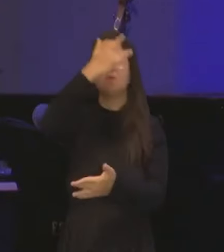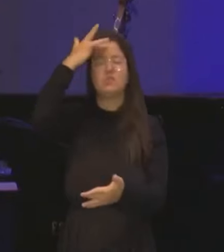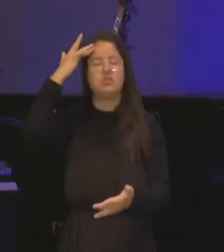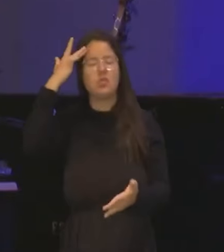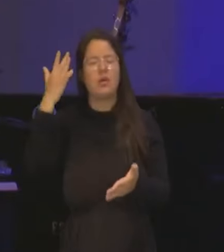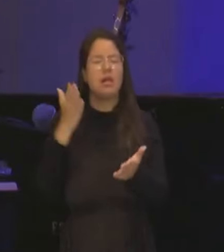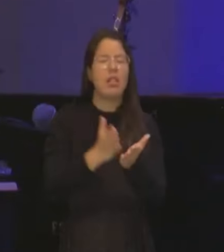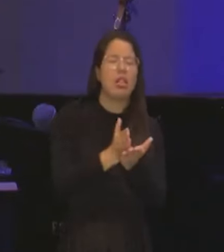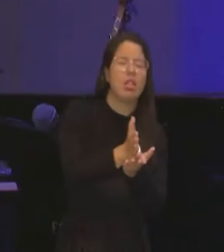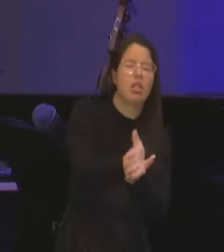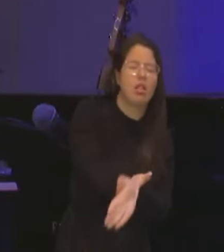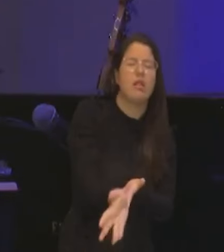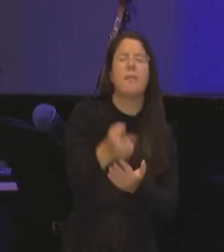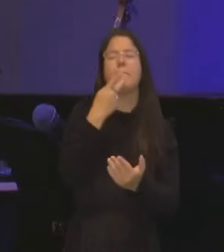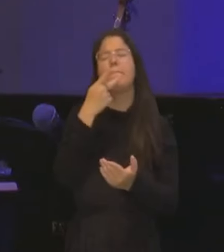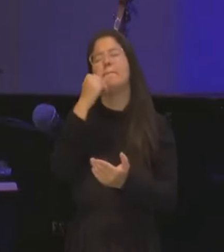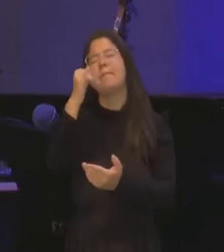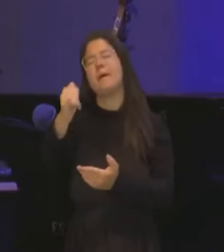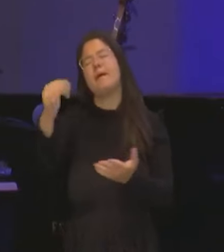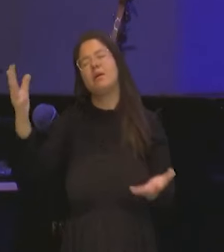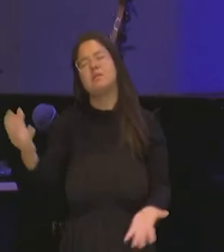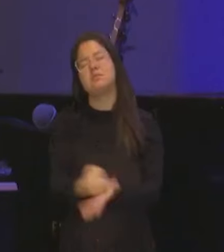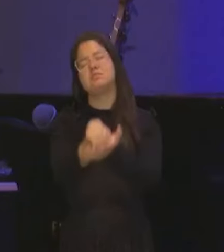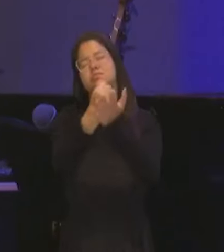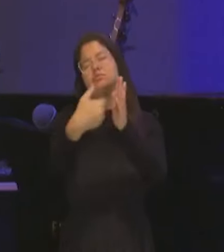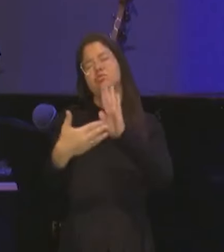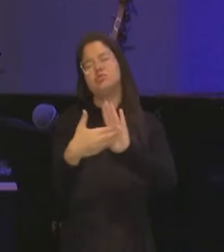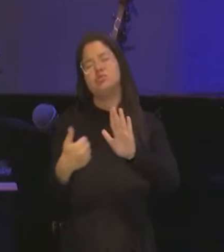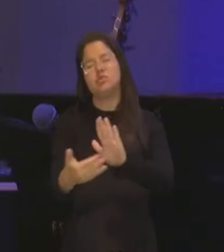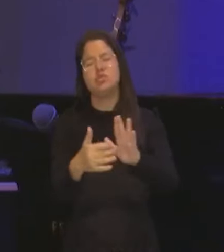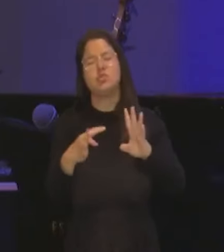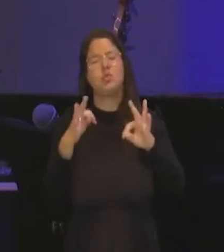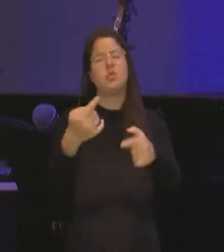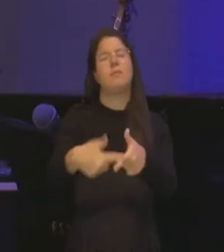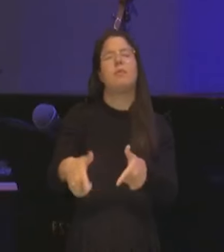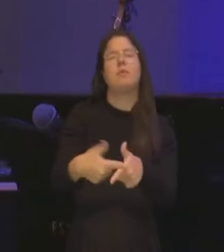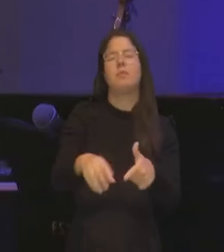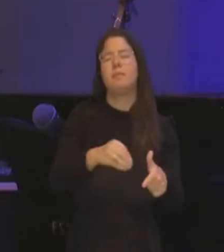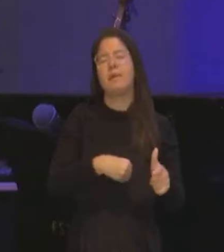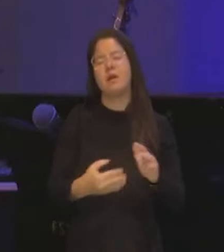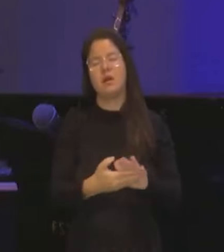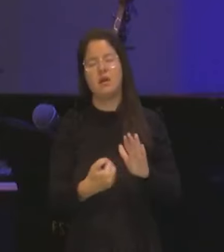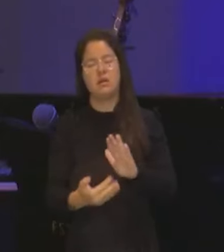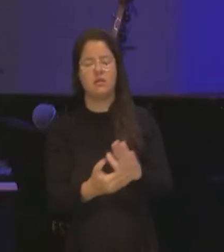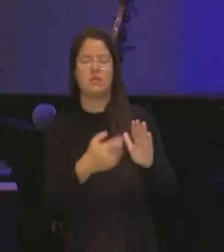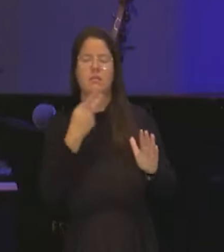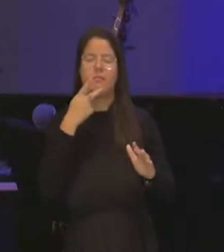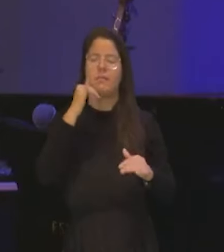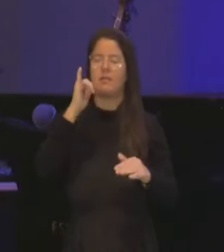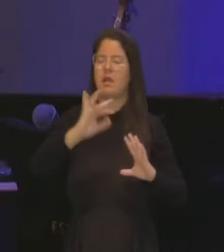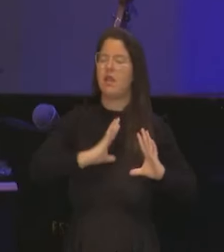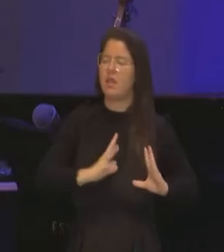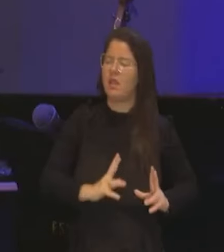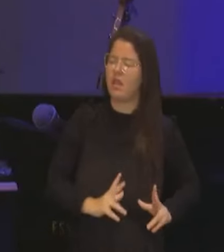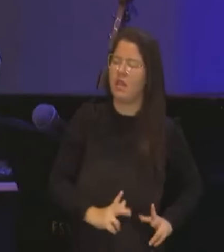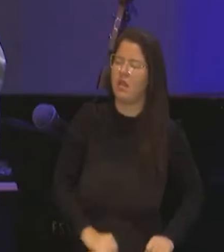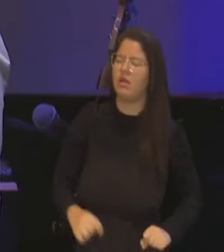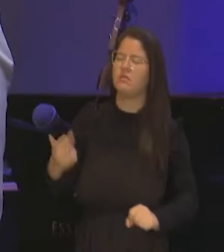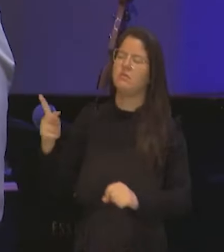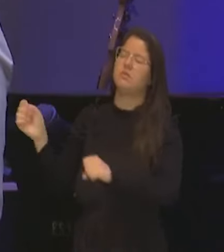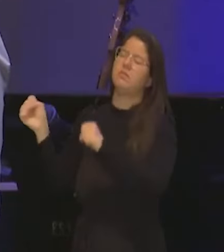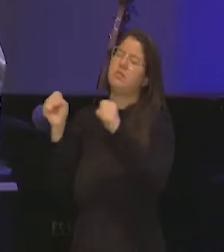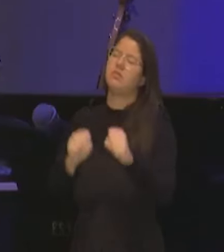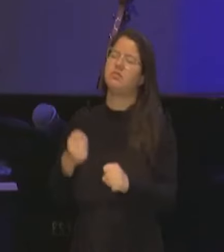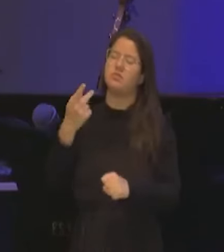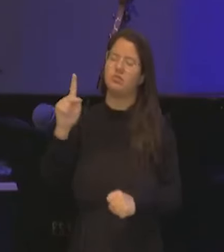alguém, que o Senhor os livre, ó Deus, pela Tua vida, pela Tua presença, pelo Teu poder e pela